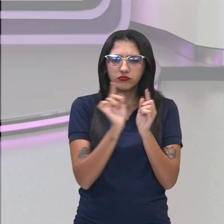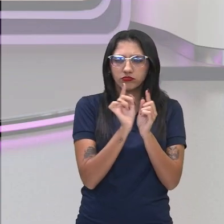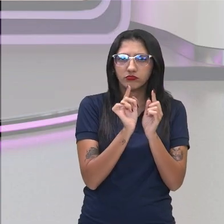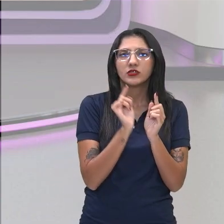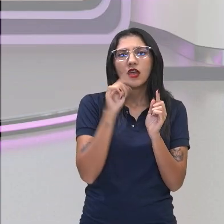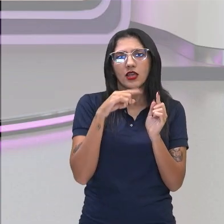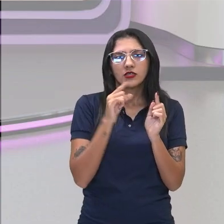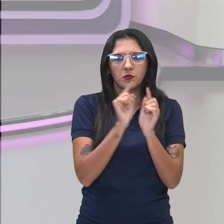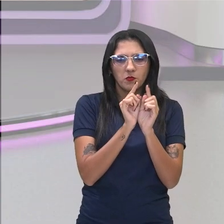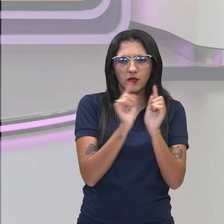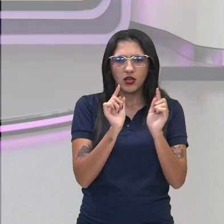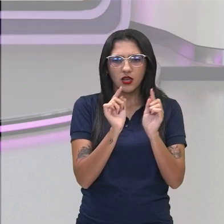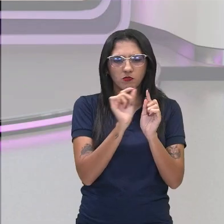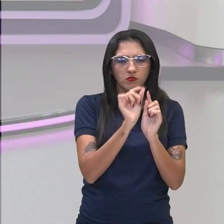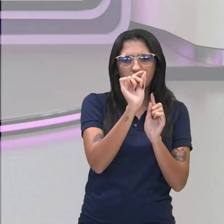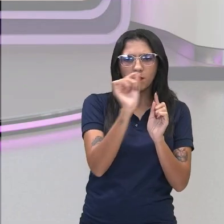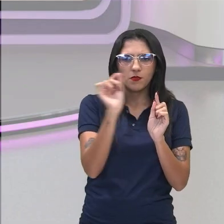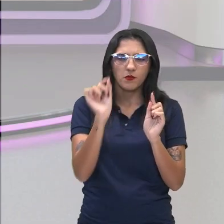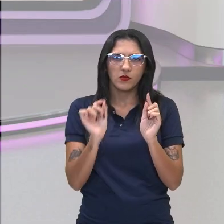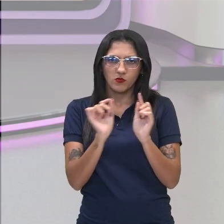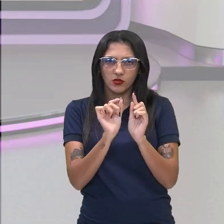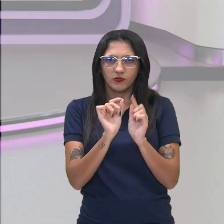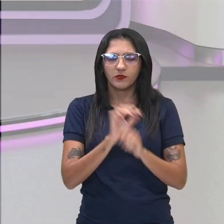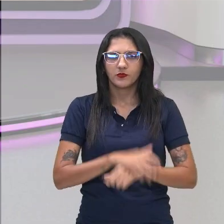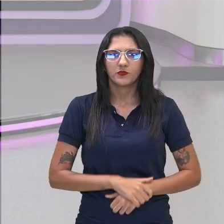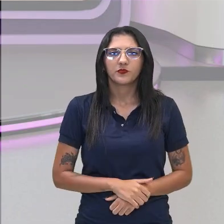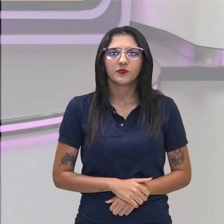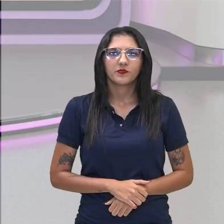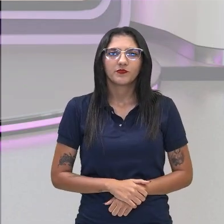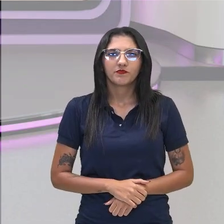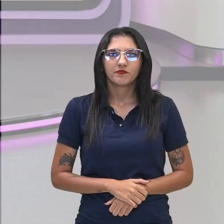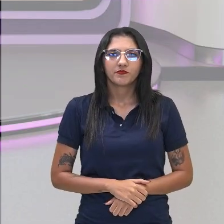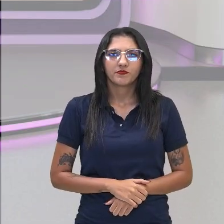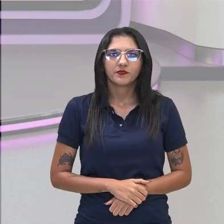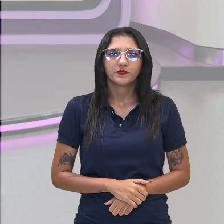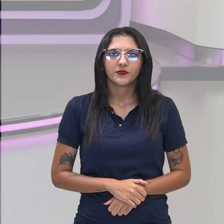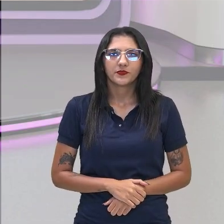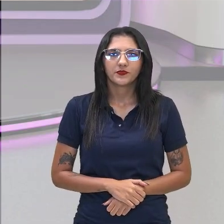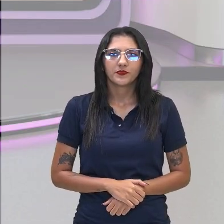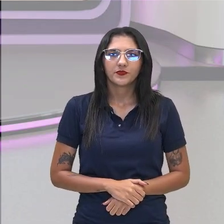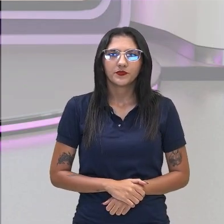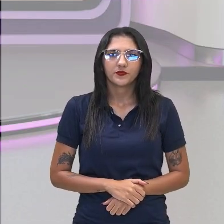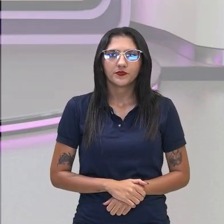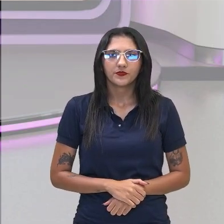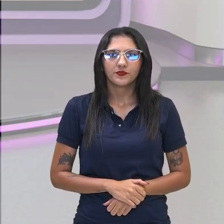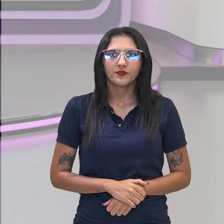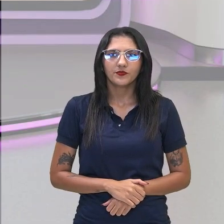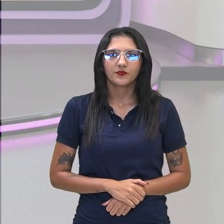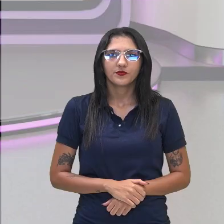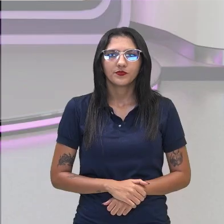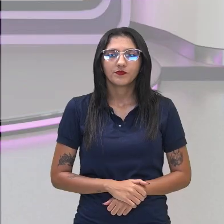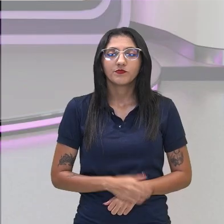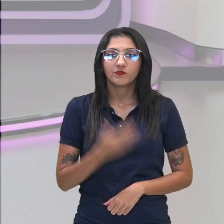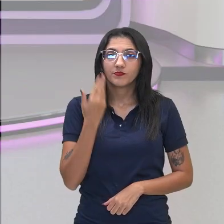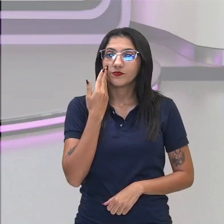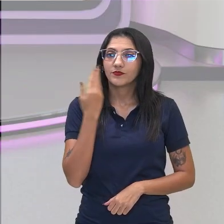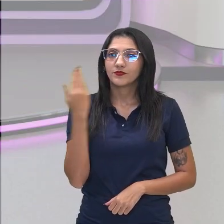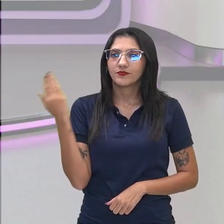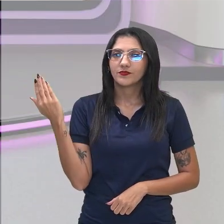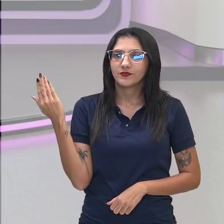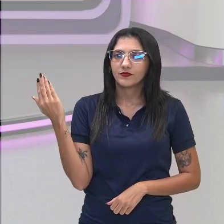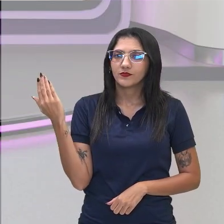parte nós chamamos de segmentos de reta. Acompanhe comigo aqui no VT. Do meu lado aqui, ó, eu tenho uma